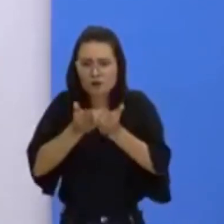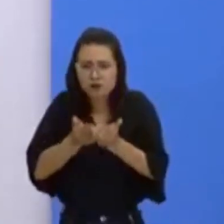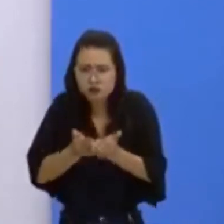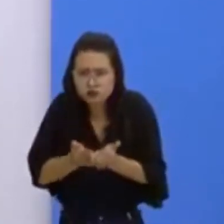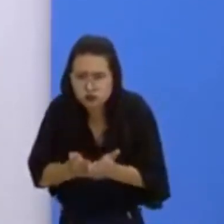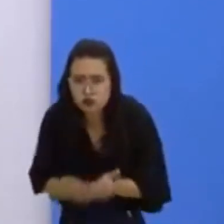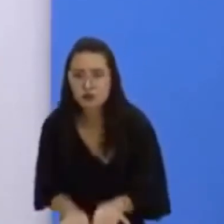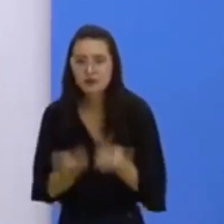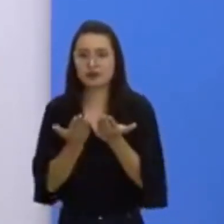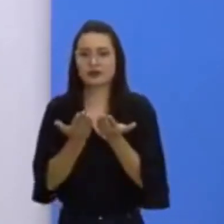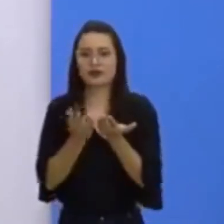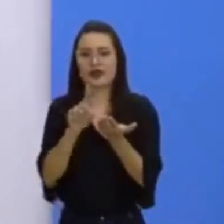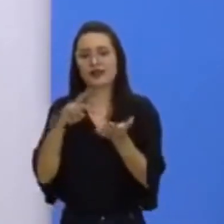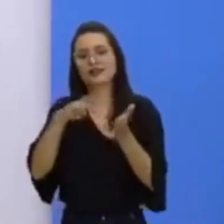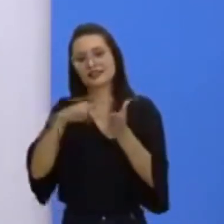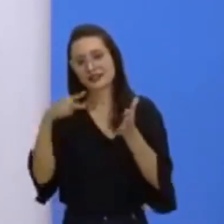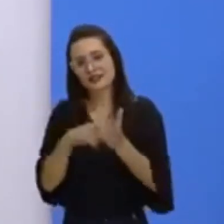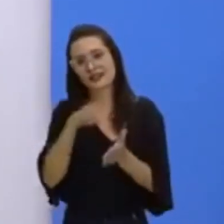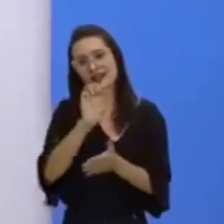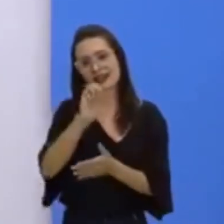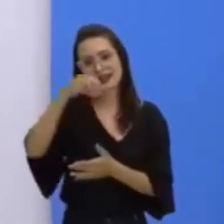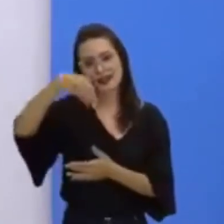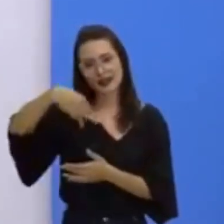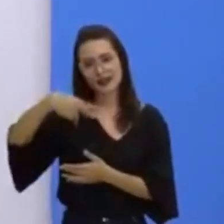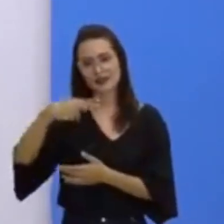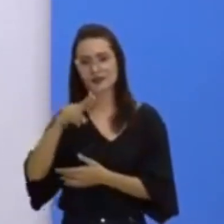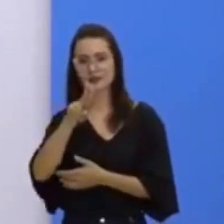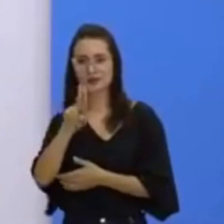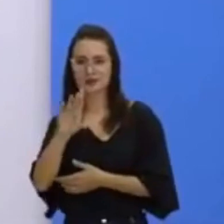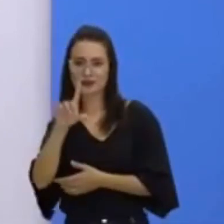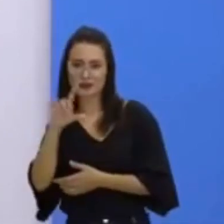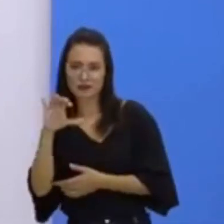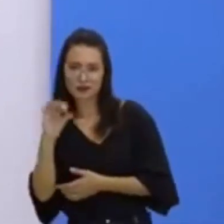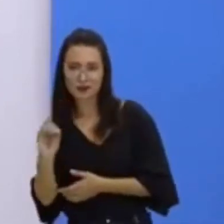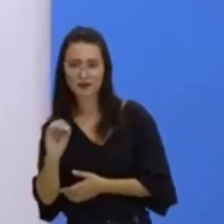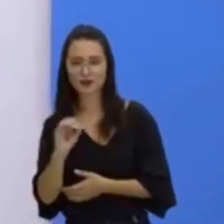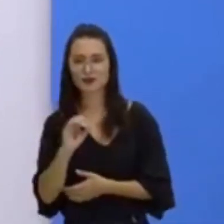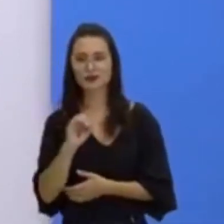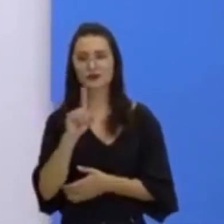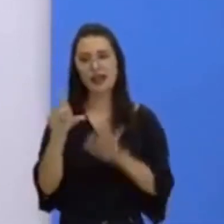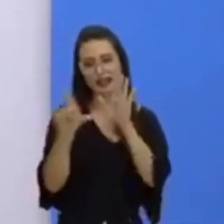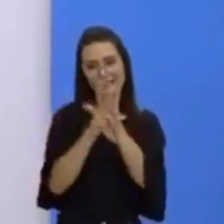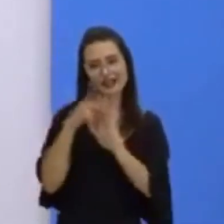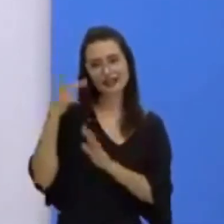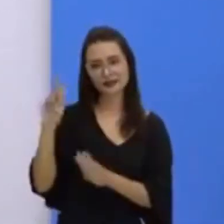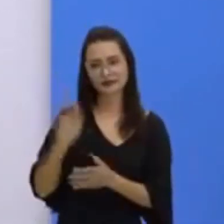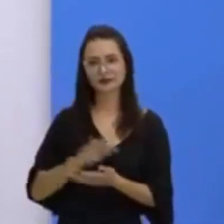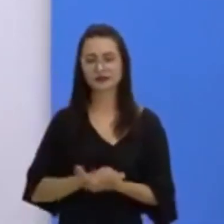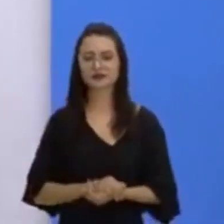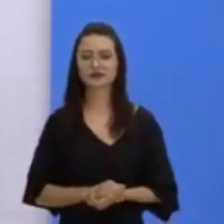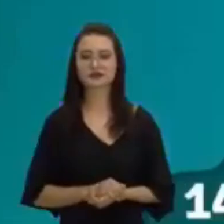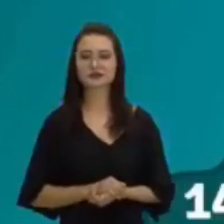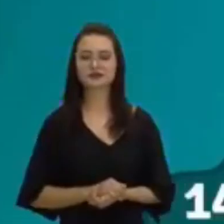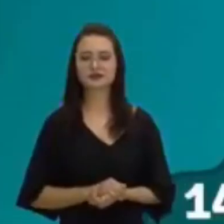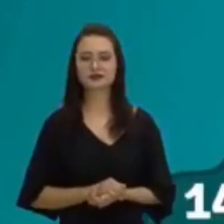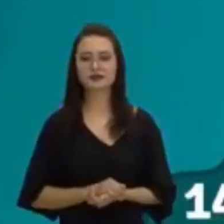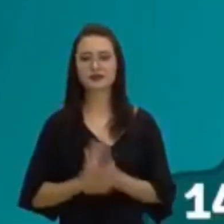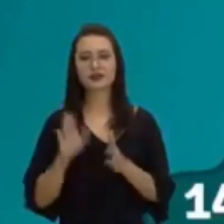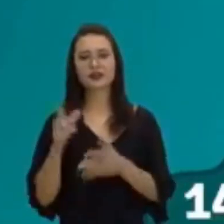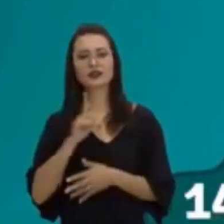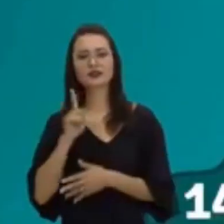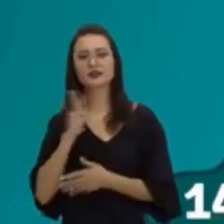empuxo de Arquimedes, tá bom, pessoal? Vamos voltar lá para o nosso quadro interativo. Então, quando a gente tem